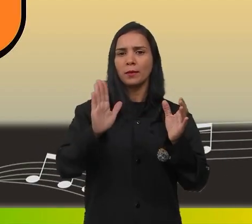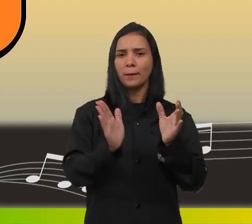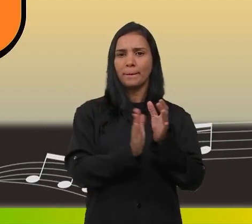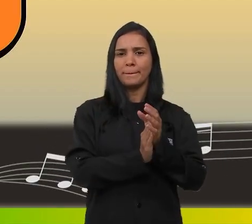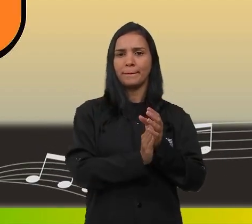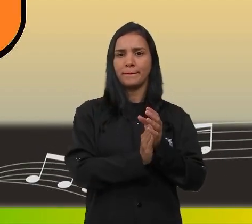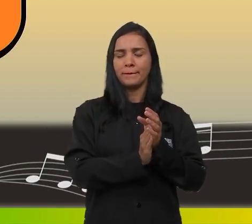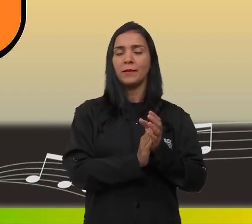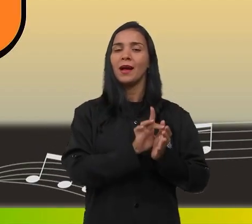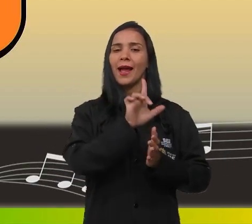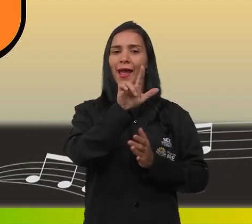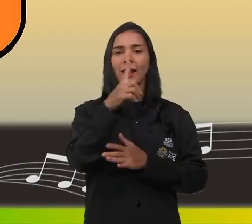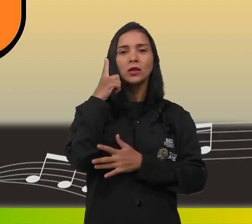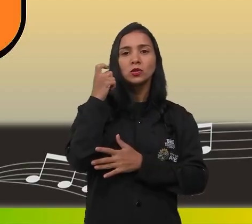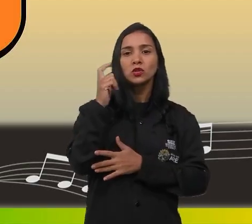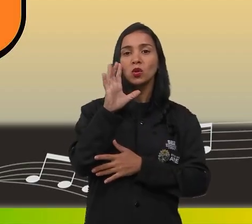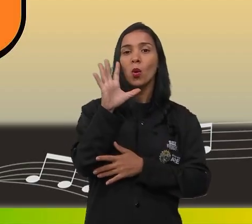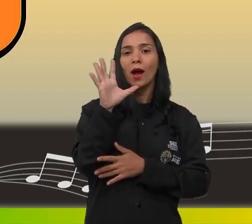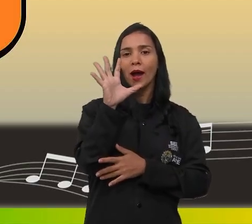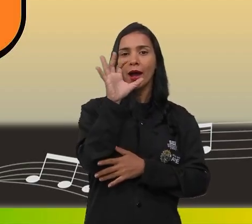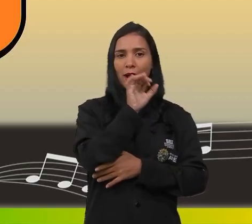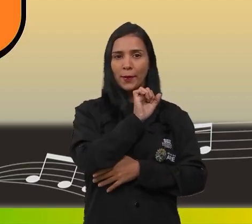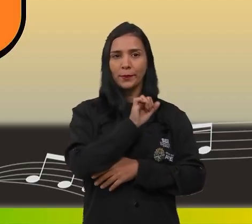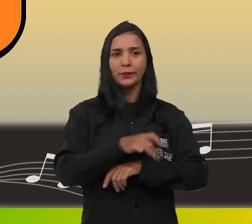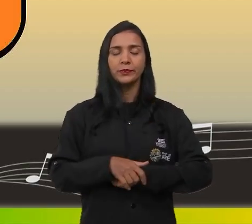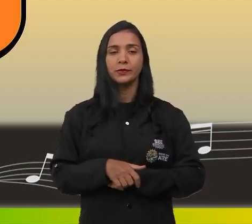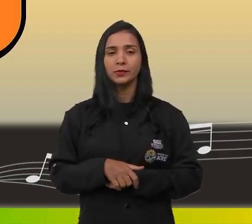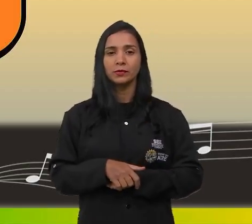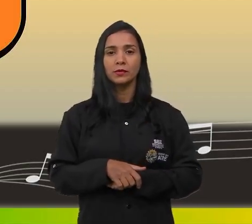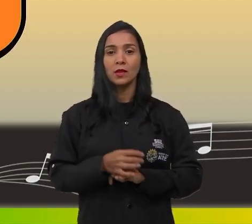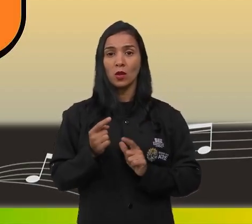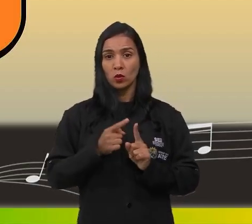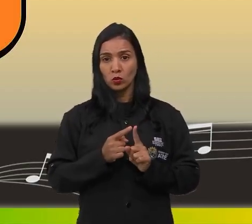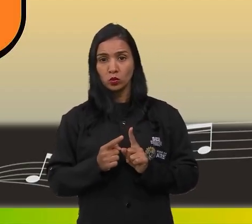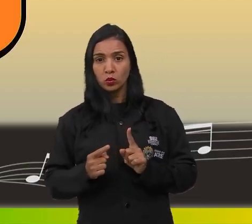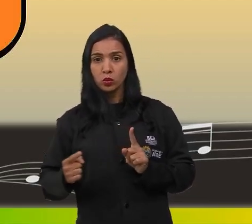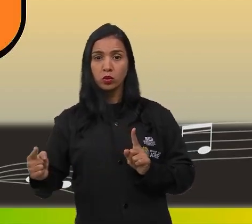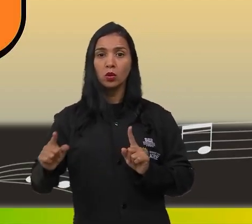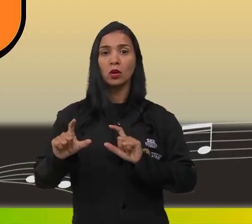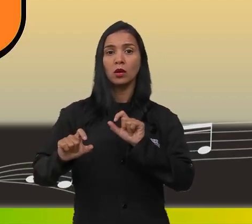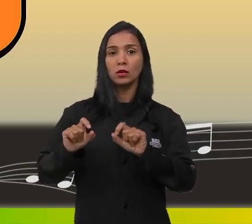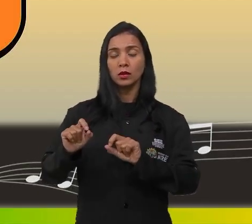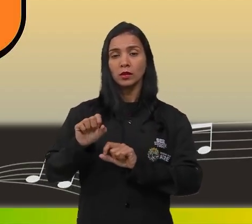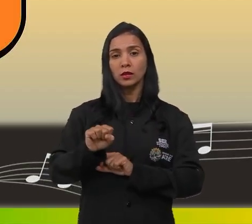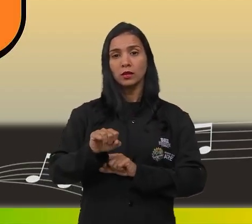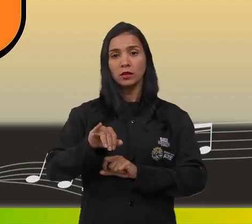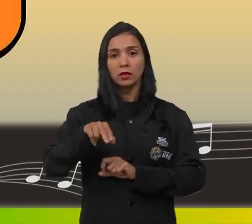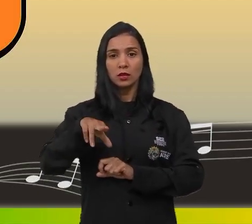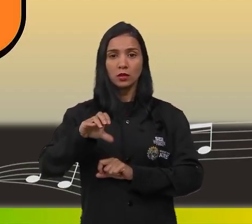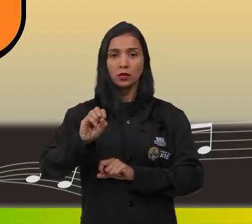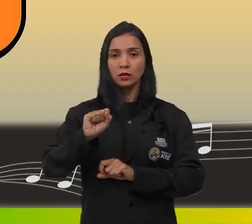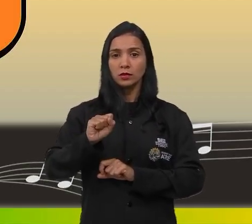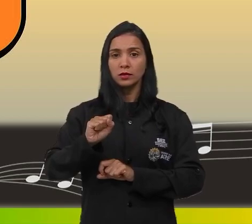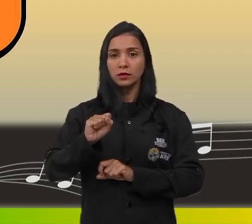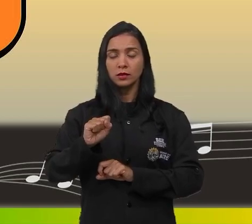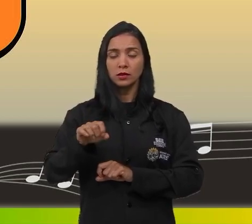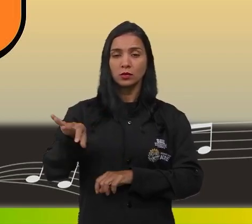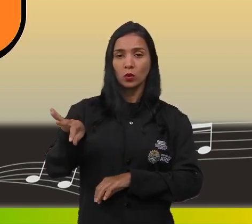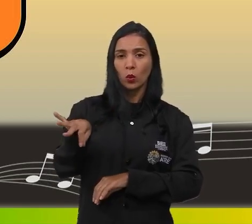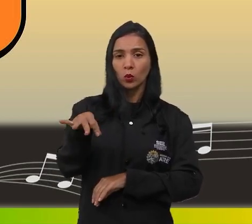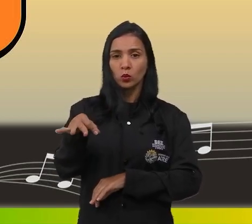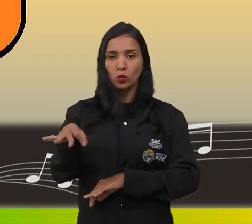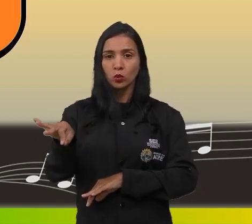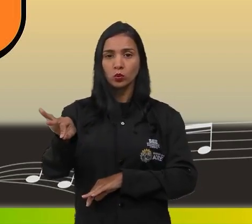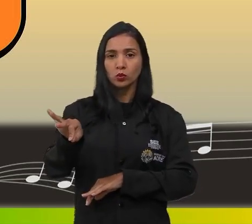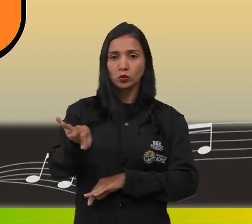aula. São sons breves, né, curtos. E ressonância longa, sons dos sinos, que tem